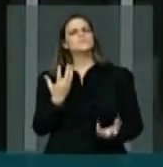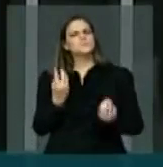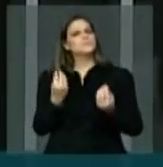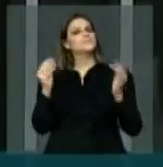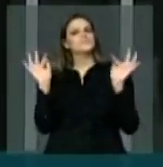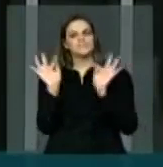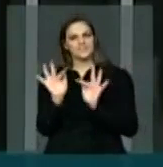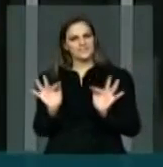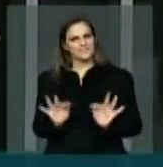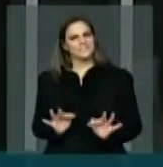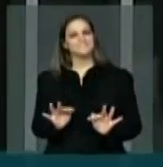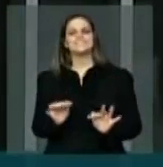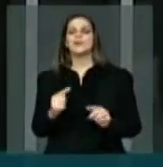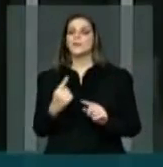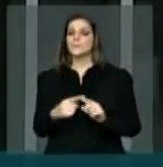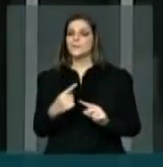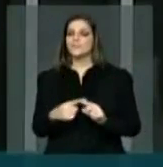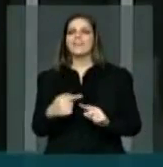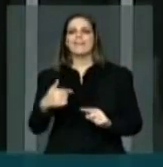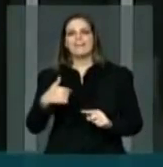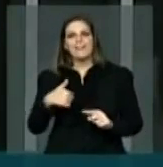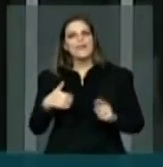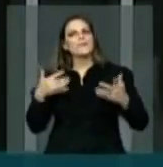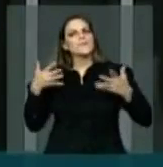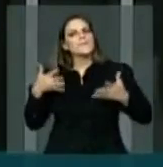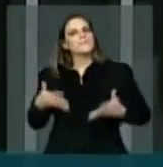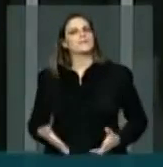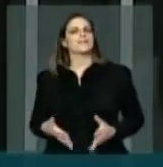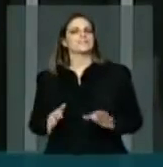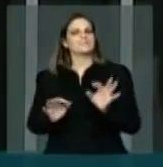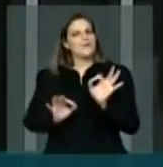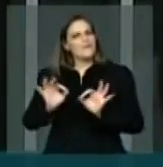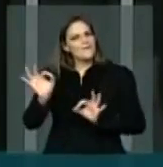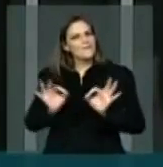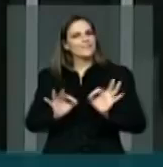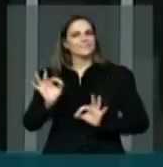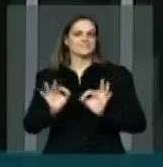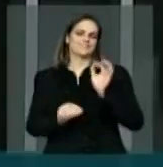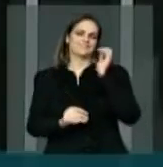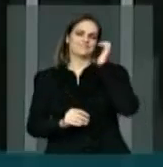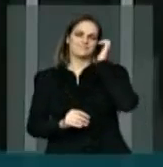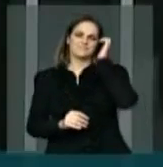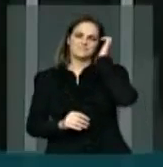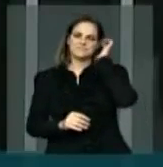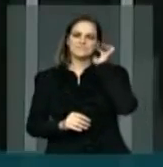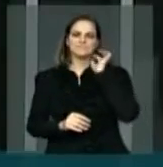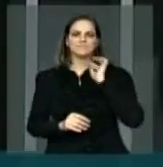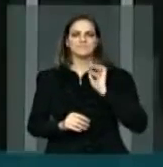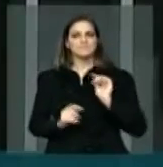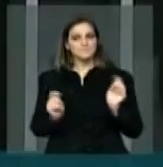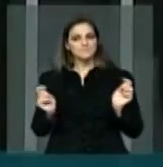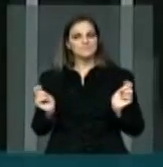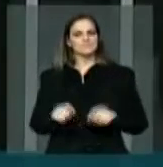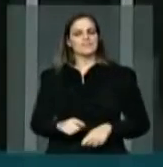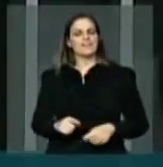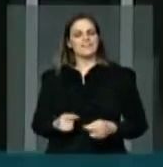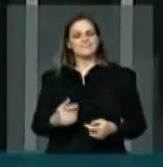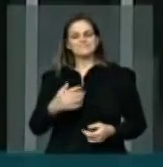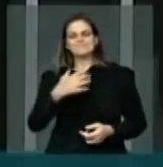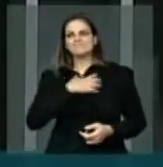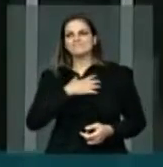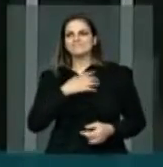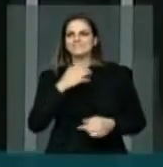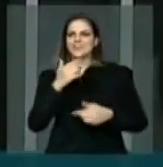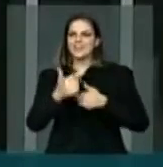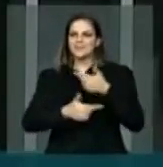em saber que faço parte dessa ação. São essas ações que transformam o trabalho voluntário